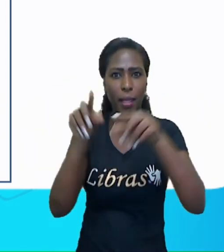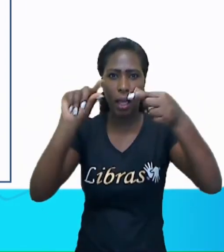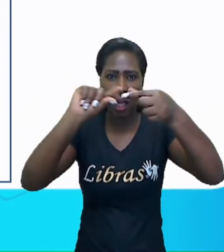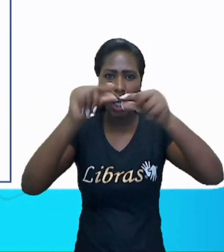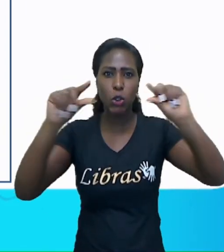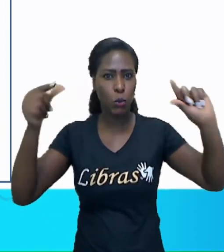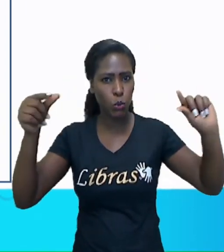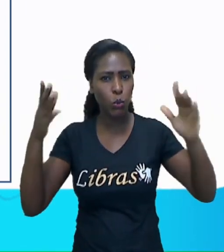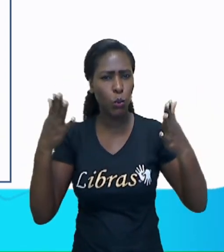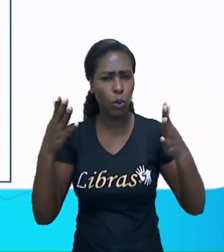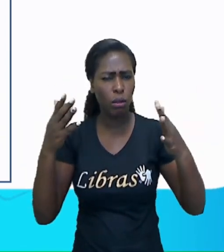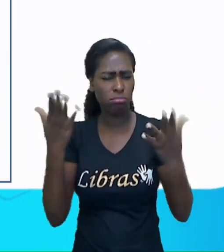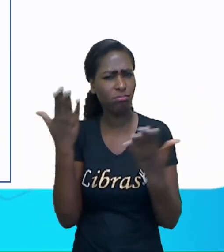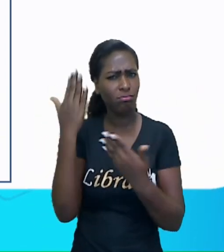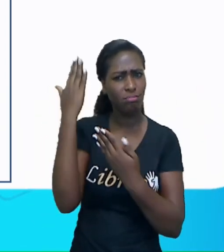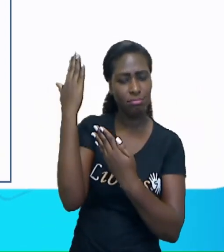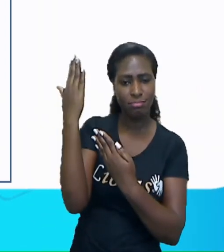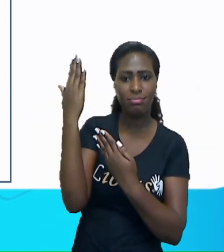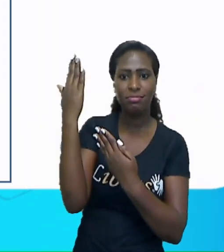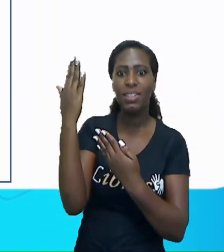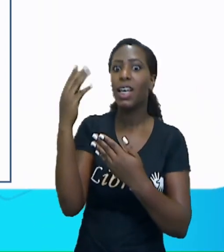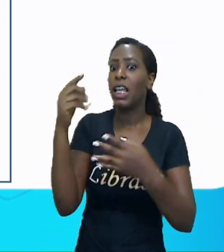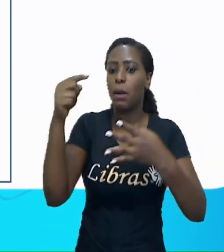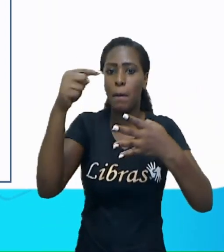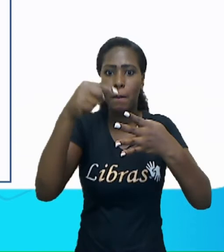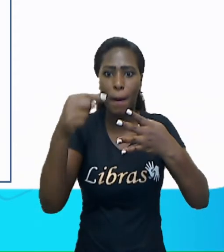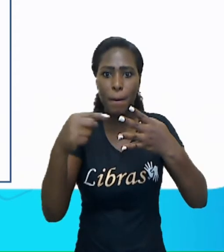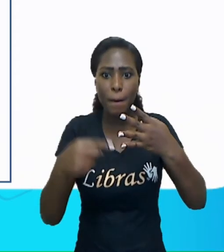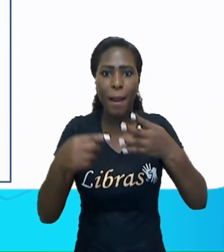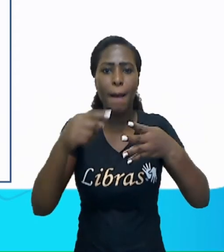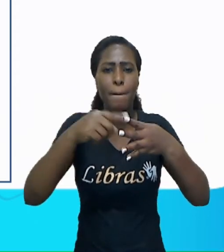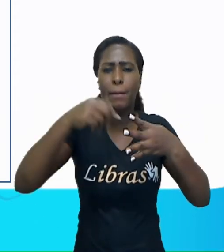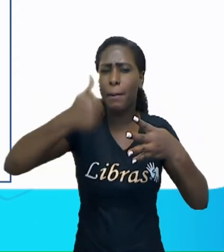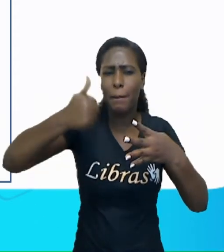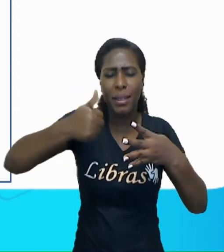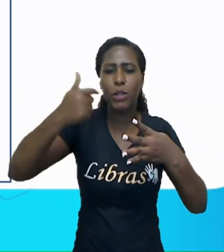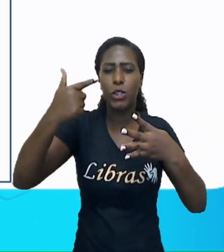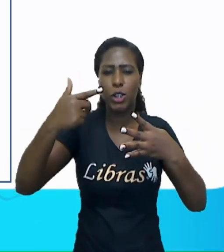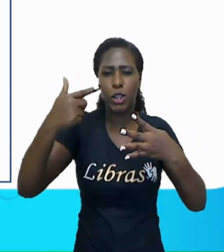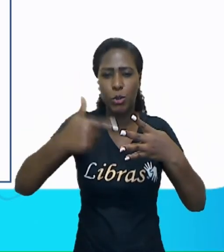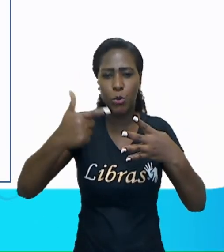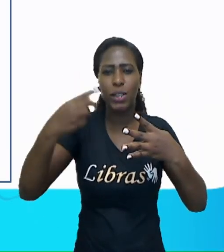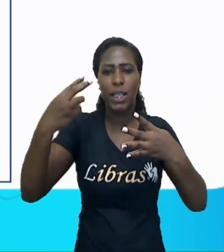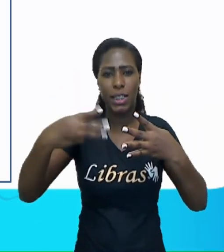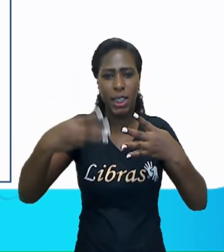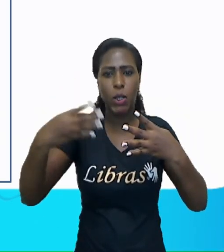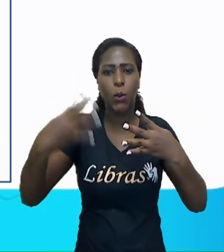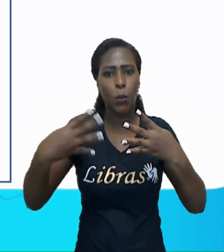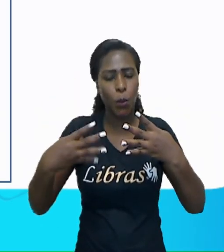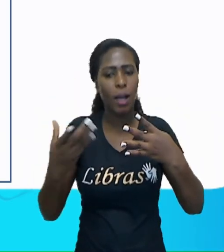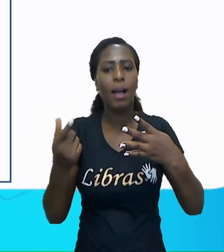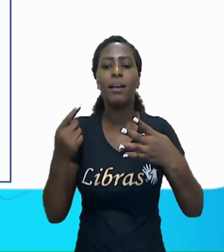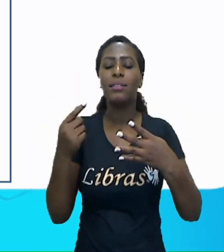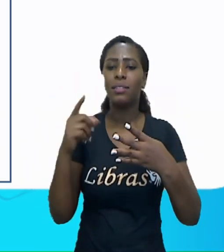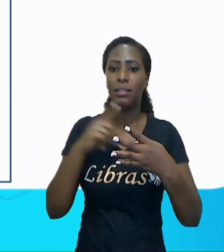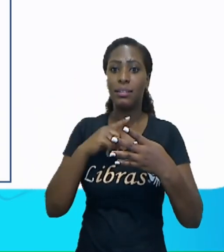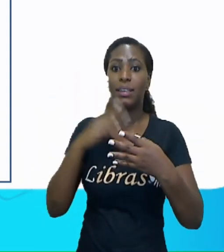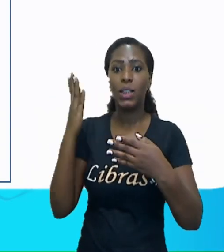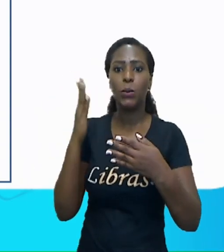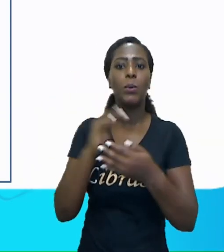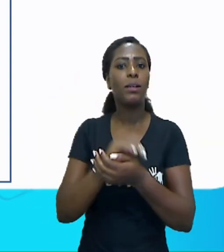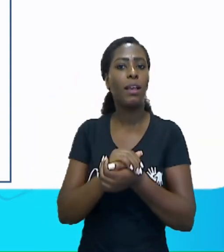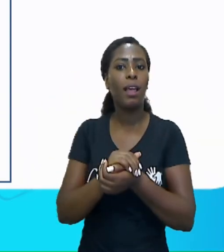O local, que é o espaço temporal. Temos o vocativo, isso, aquele chamamento para quem você